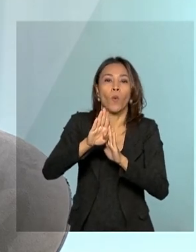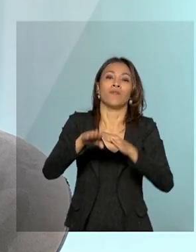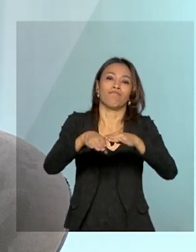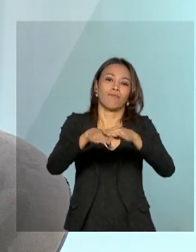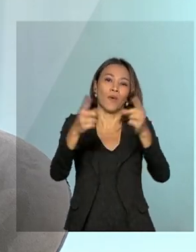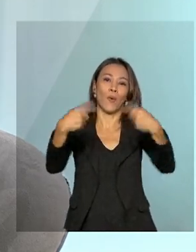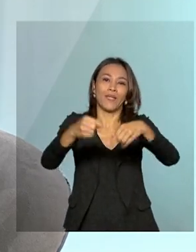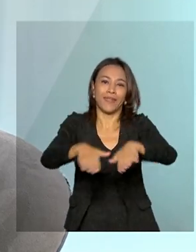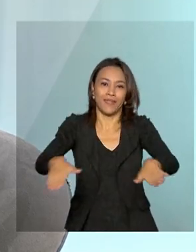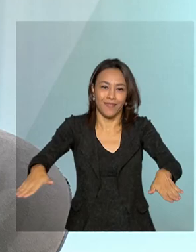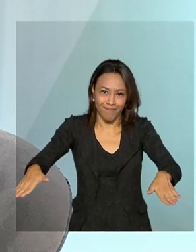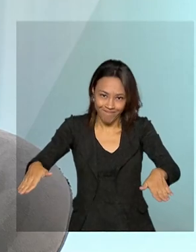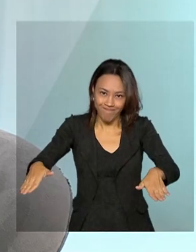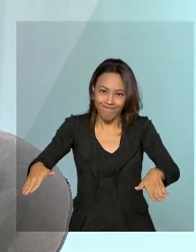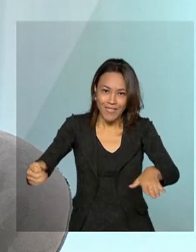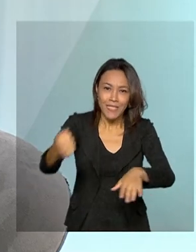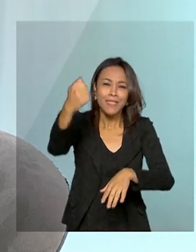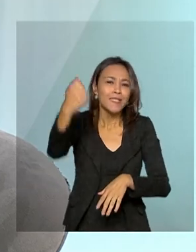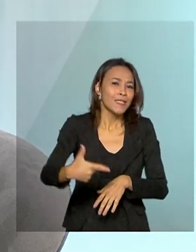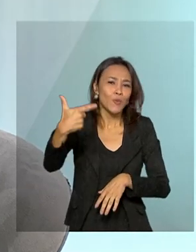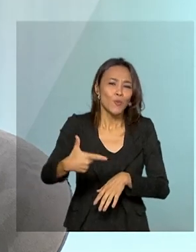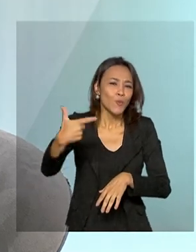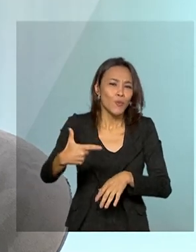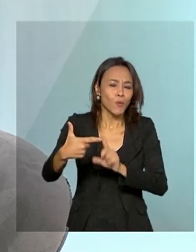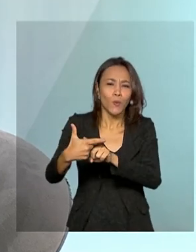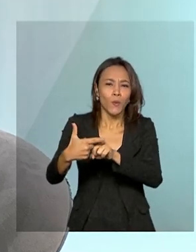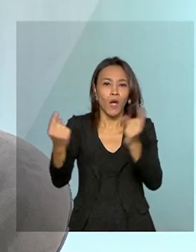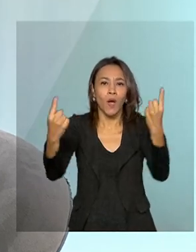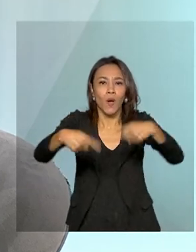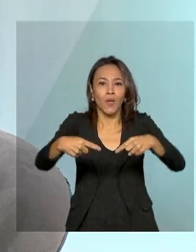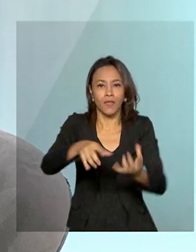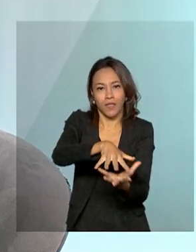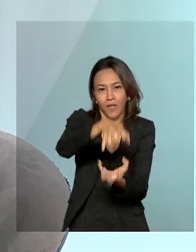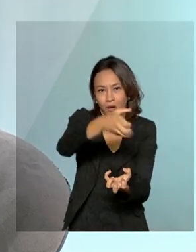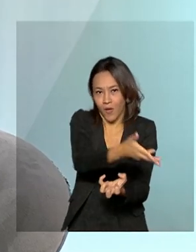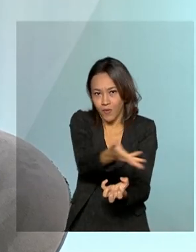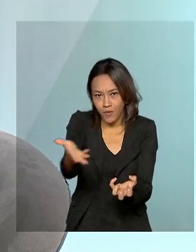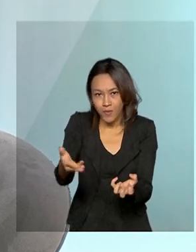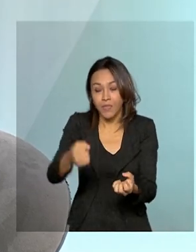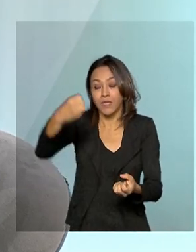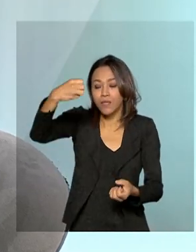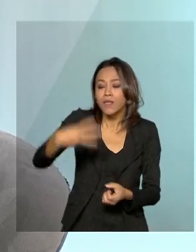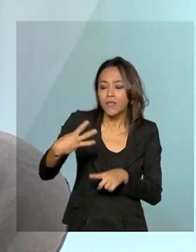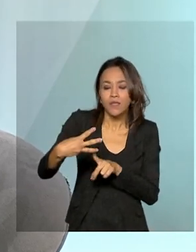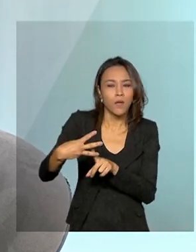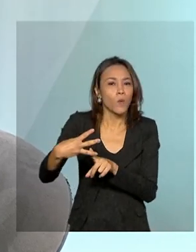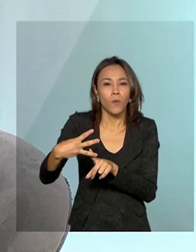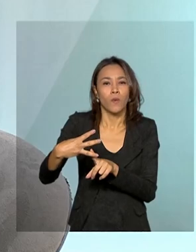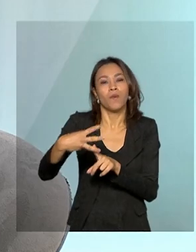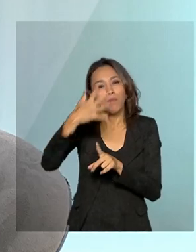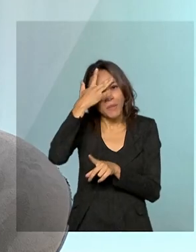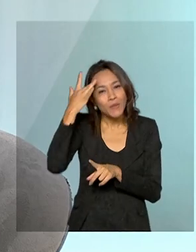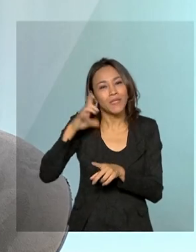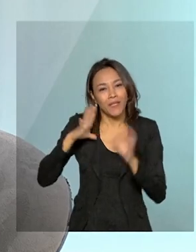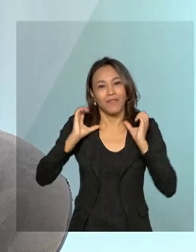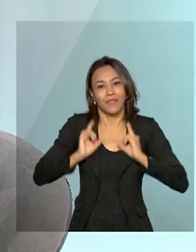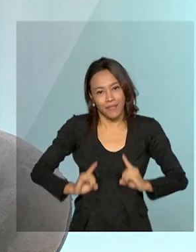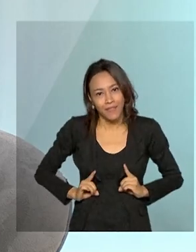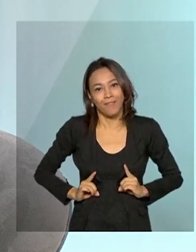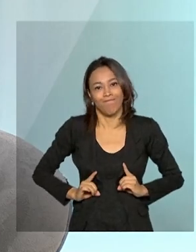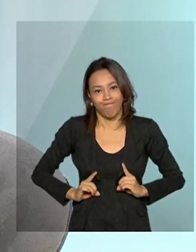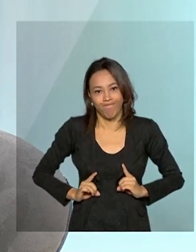criança. Em segundo lugar, contra idosos. E em terceiro lugar, contra pessoas com